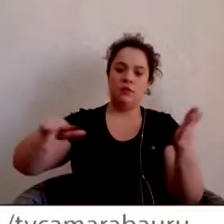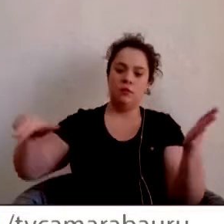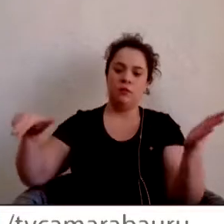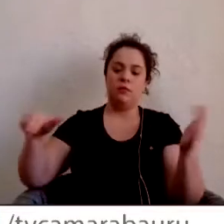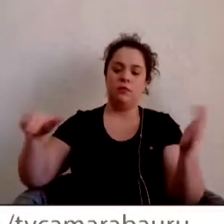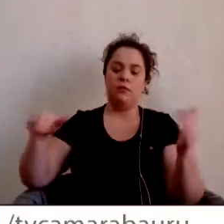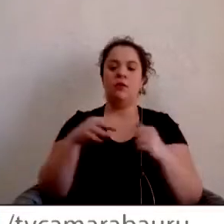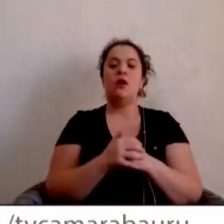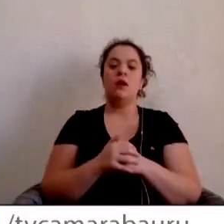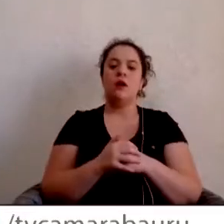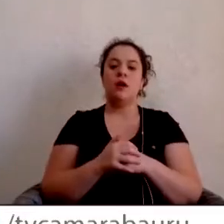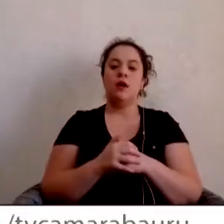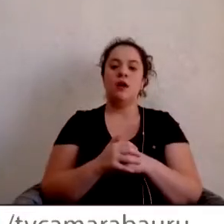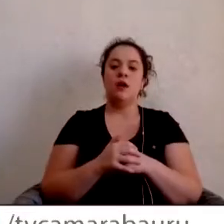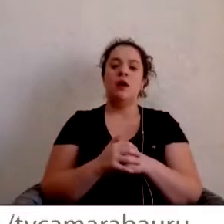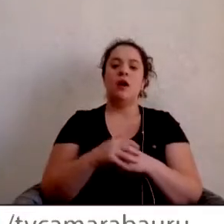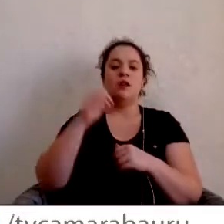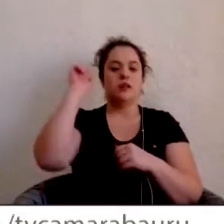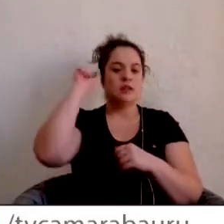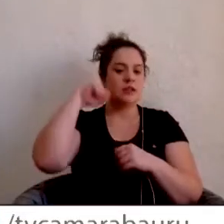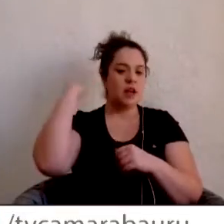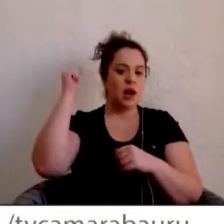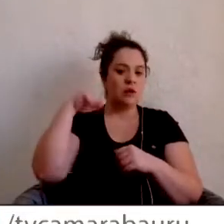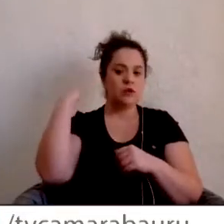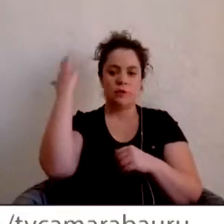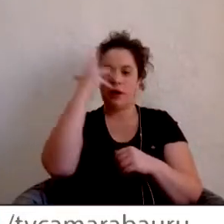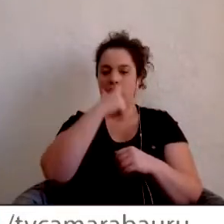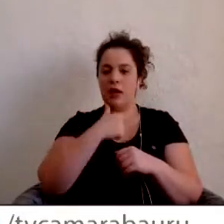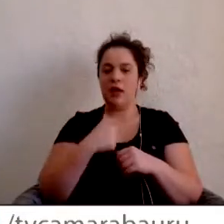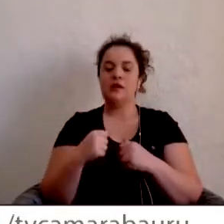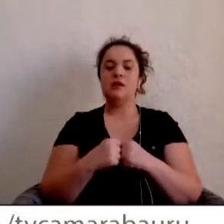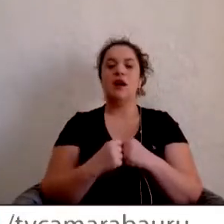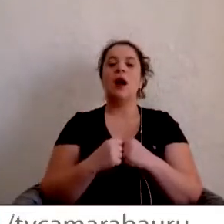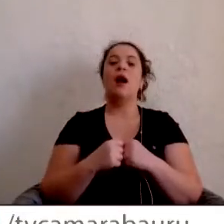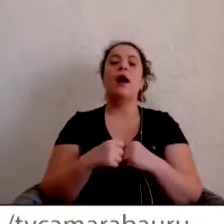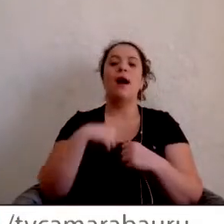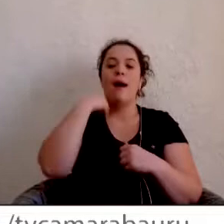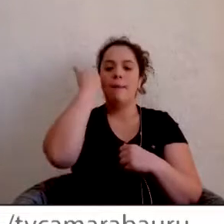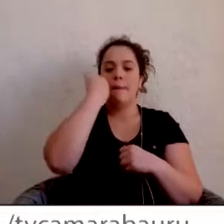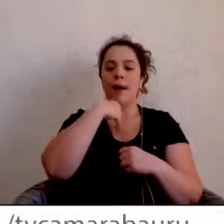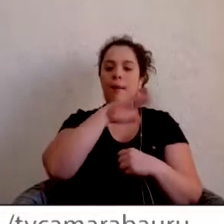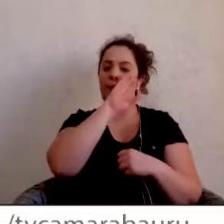atendendo aos salões de beleza e barbearias,